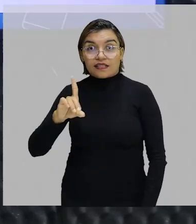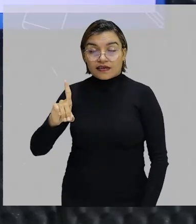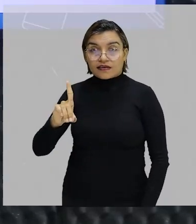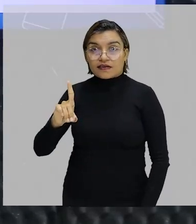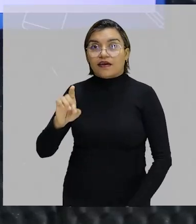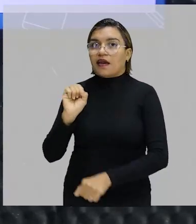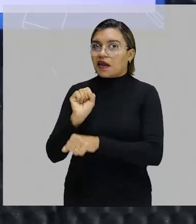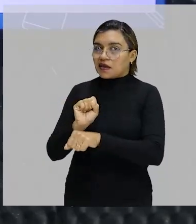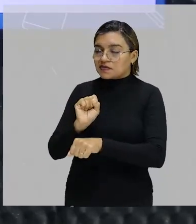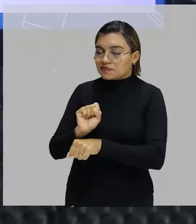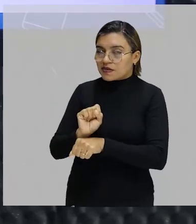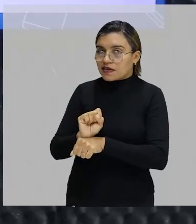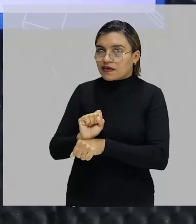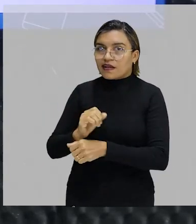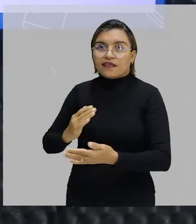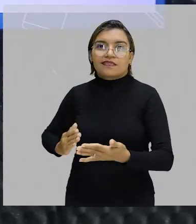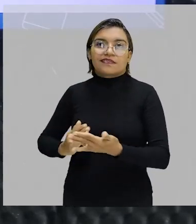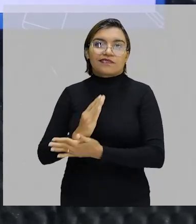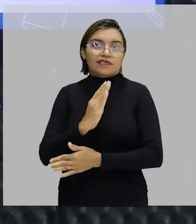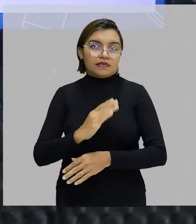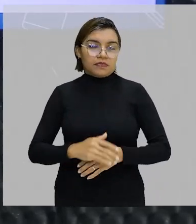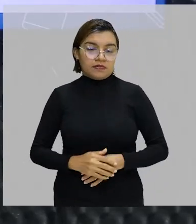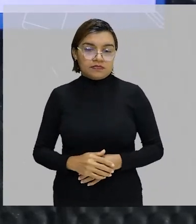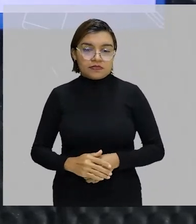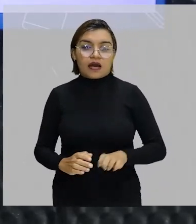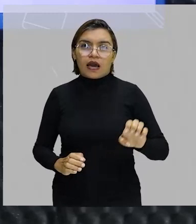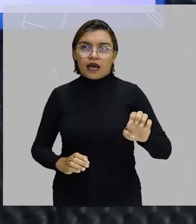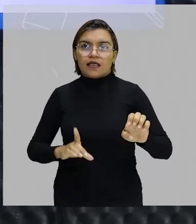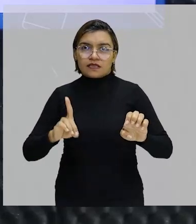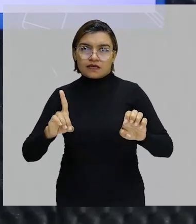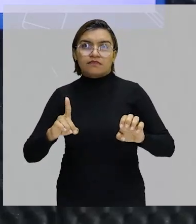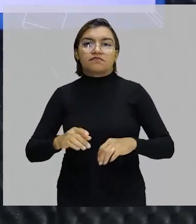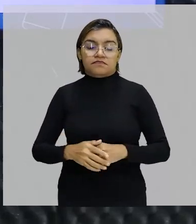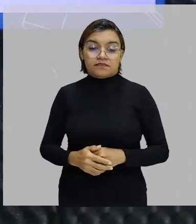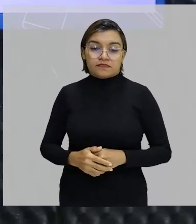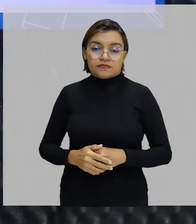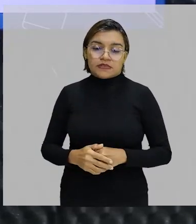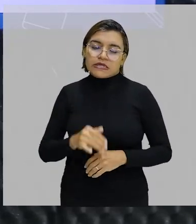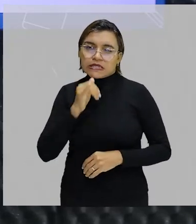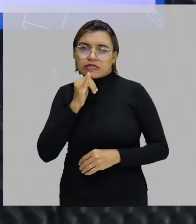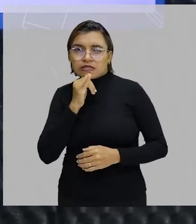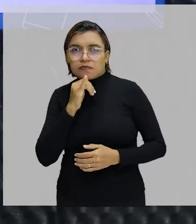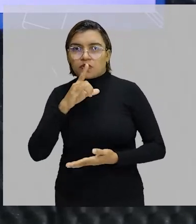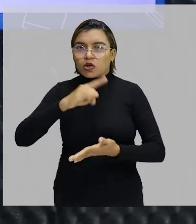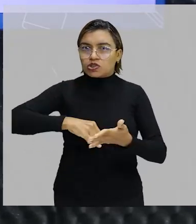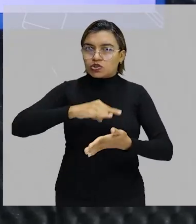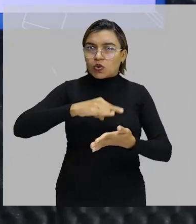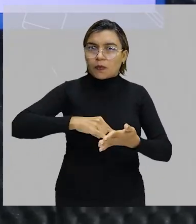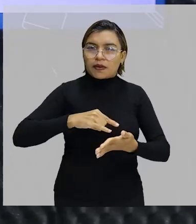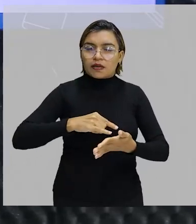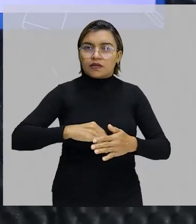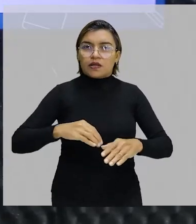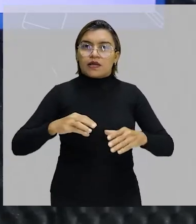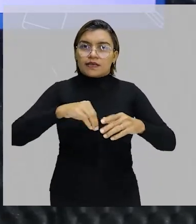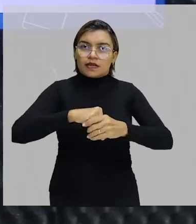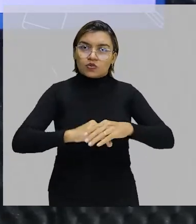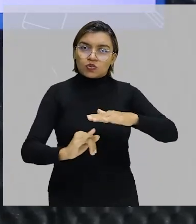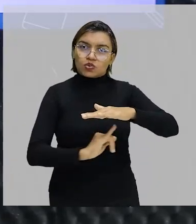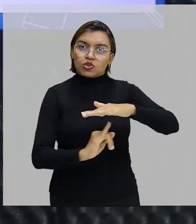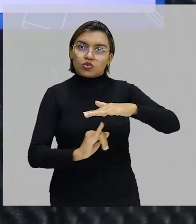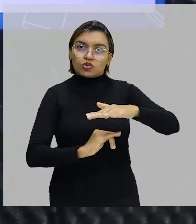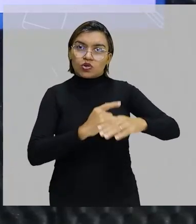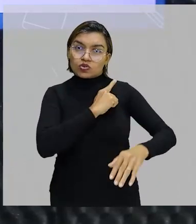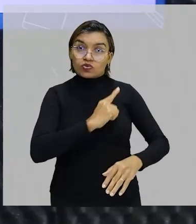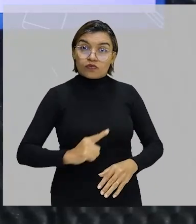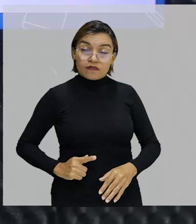Normalmente, esses documentos, quando são em instituições governamentais, eles